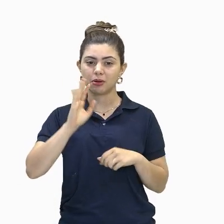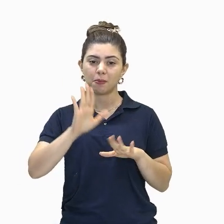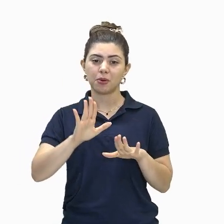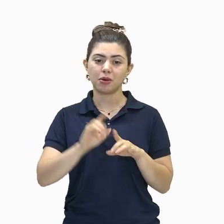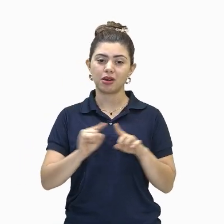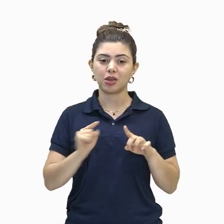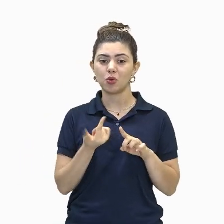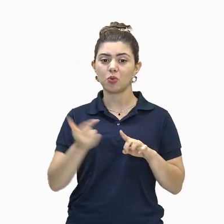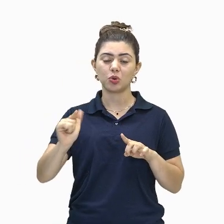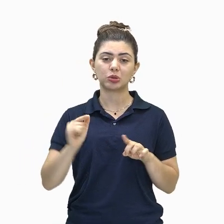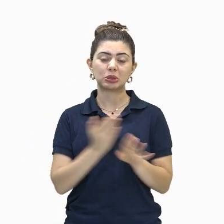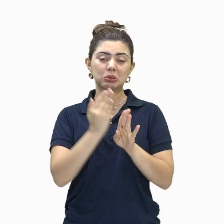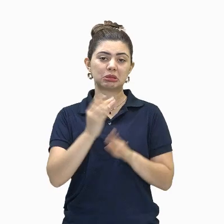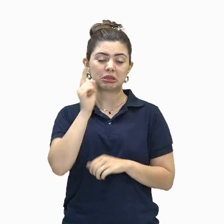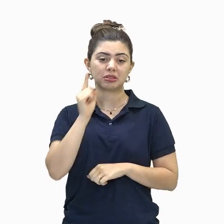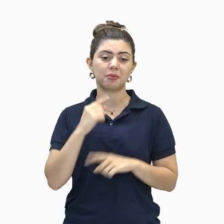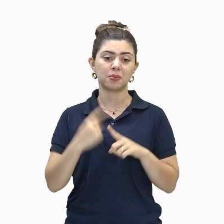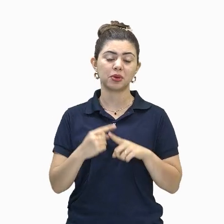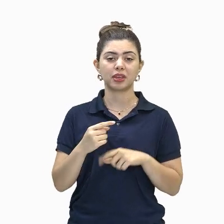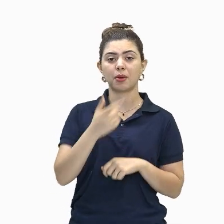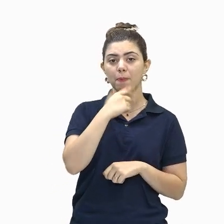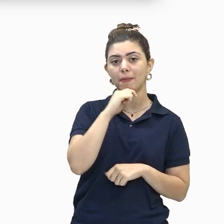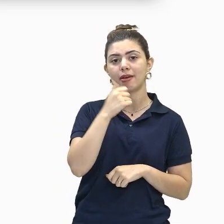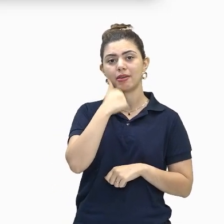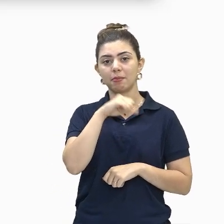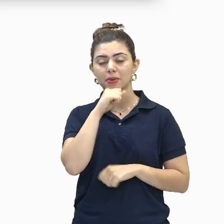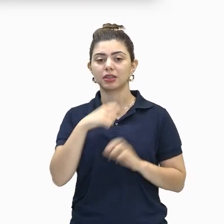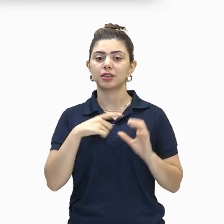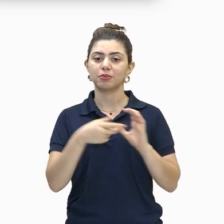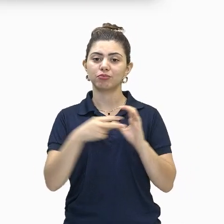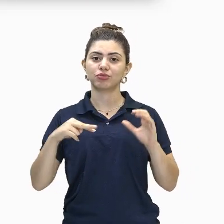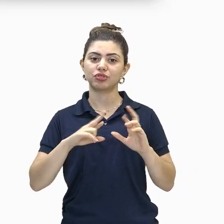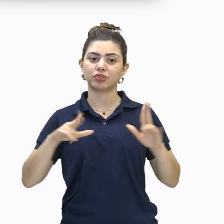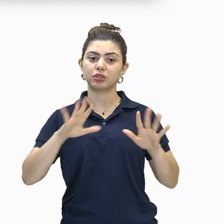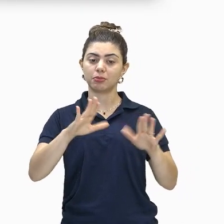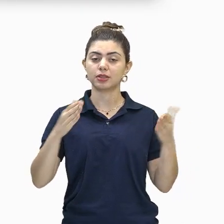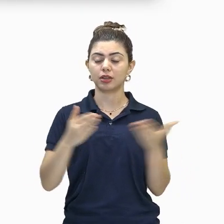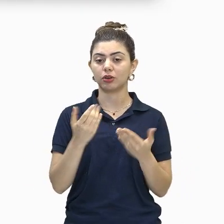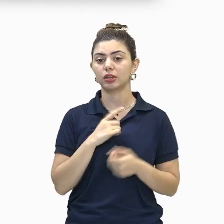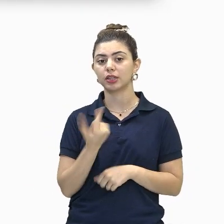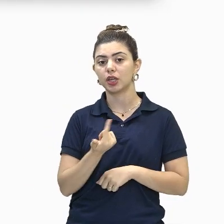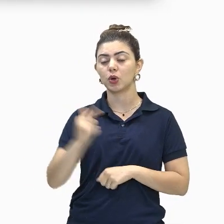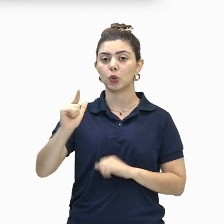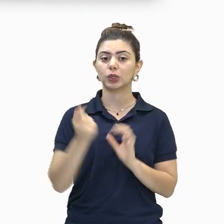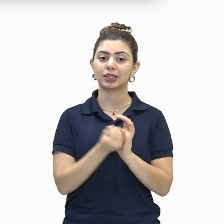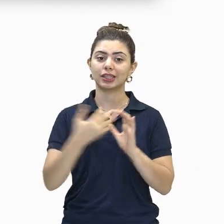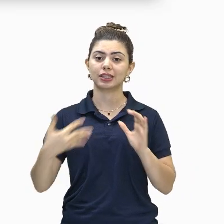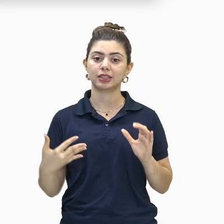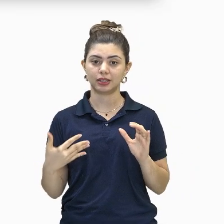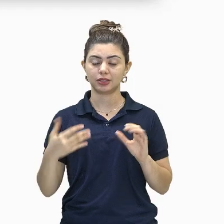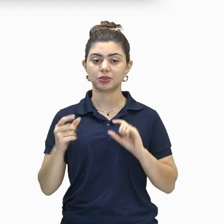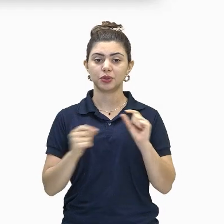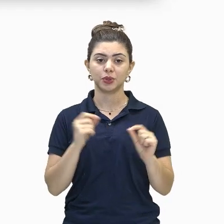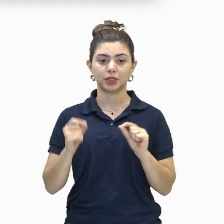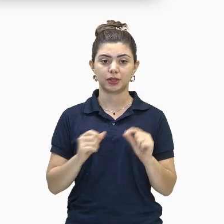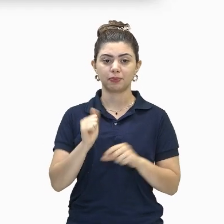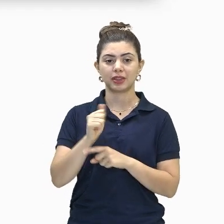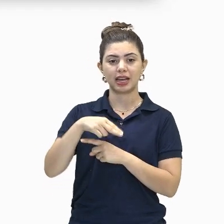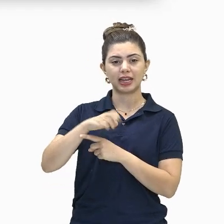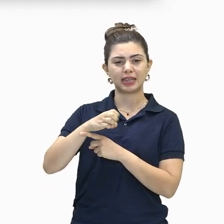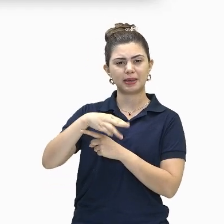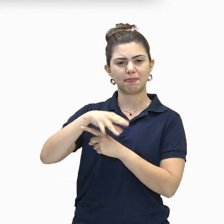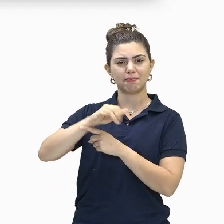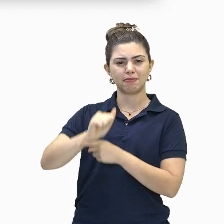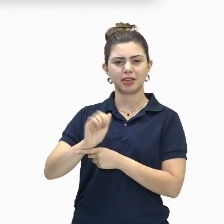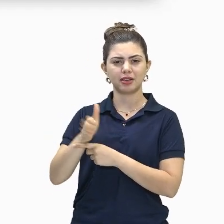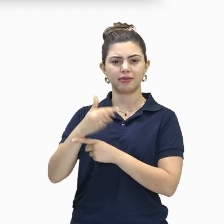porque os pais são heterozigotos. Continuando para outra característica, a anemia falciforme. É uma doença